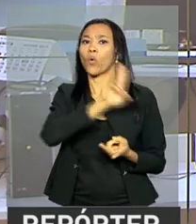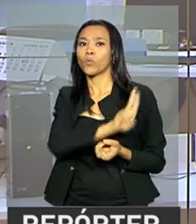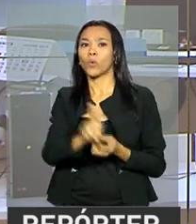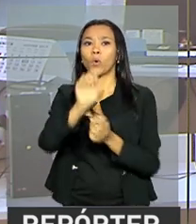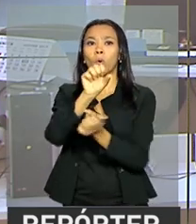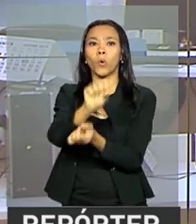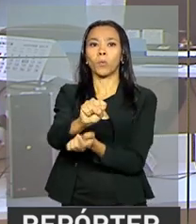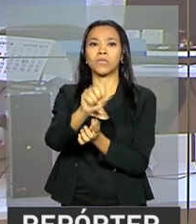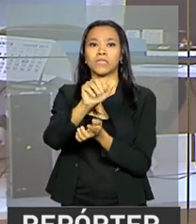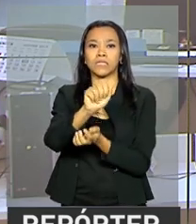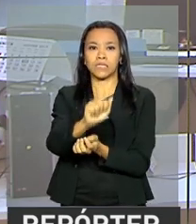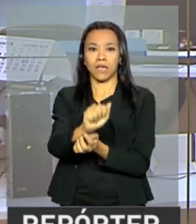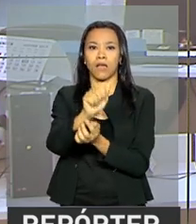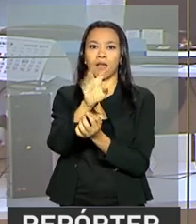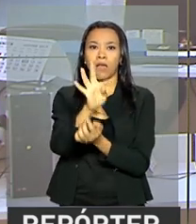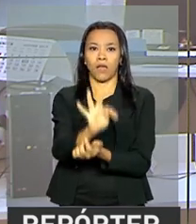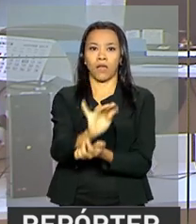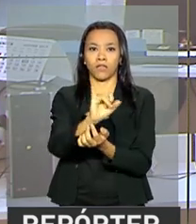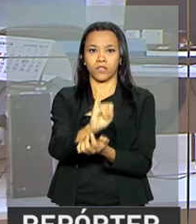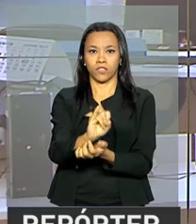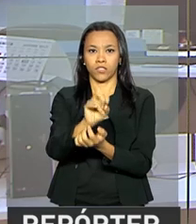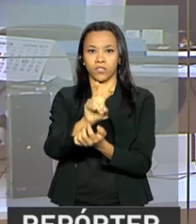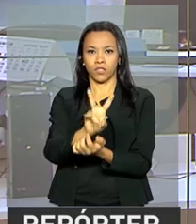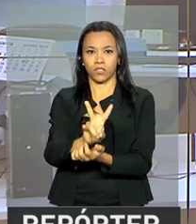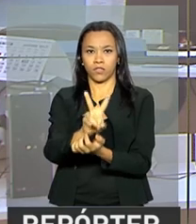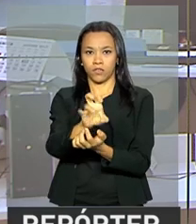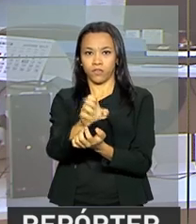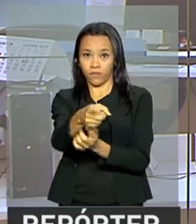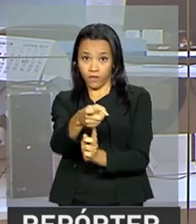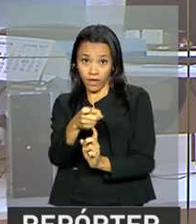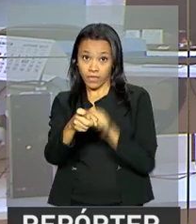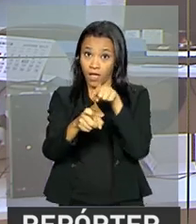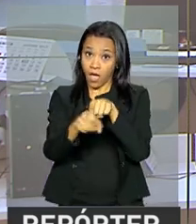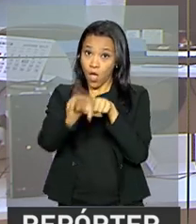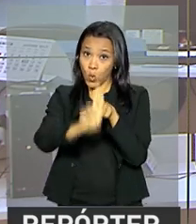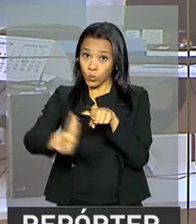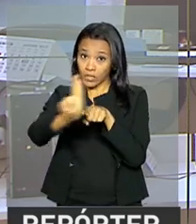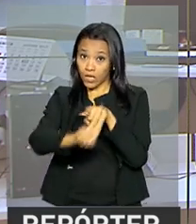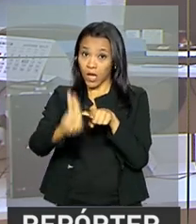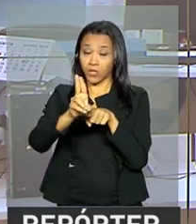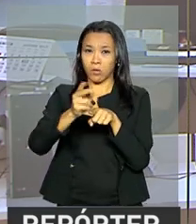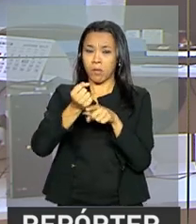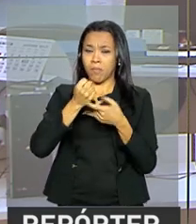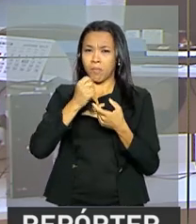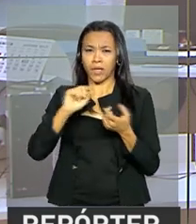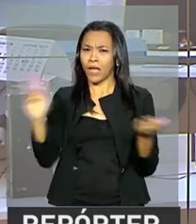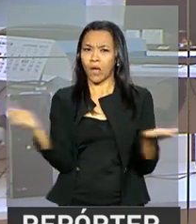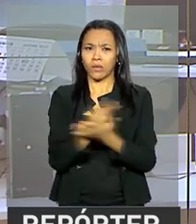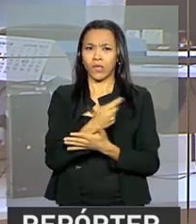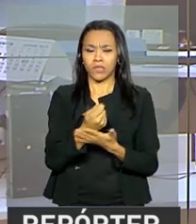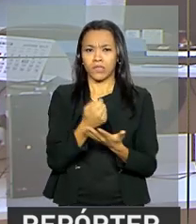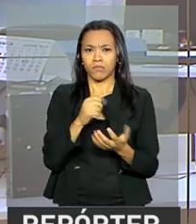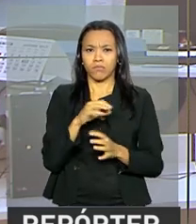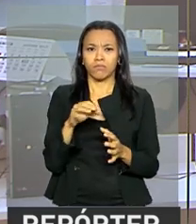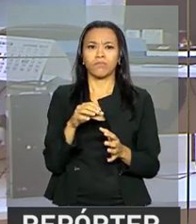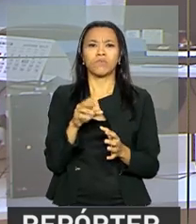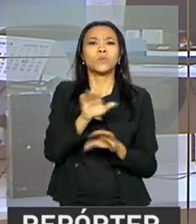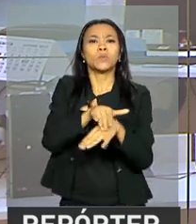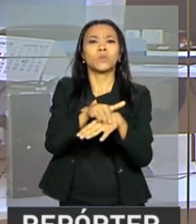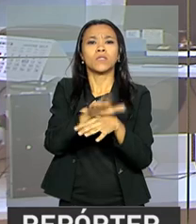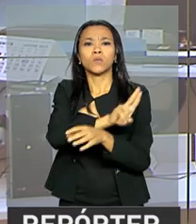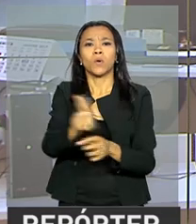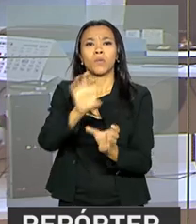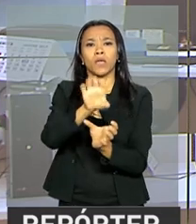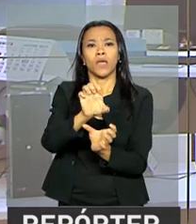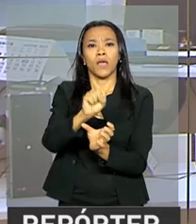savex o remédio é indicado para o tratamento de espasmos prolongados relacionados à esclerose múltipla